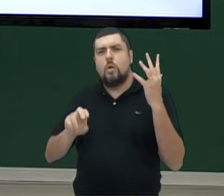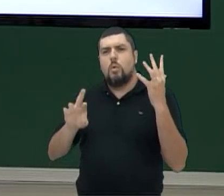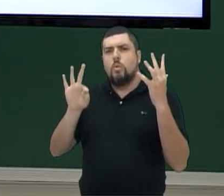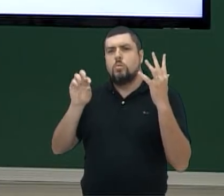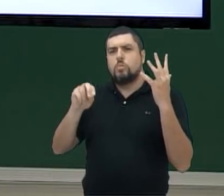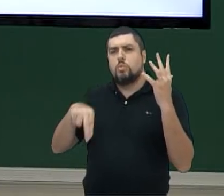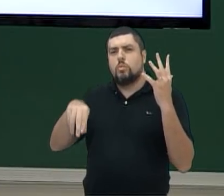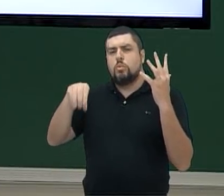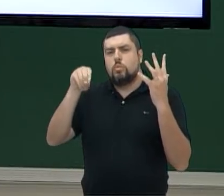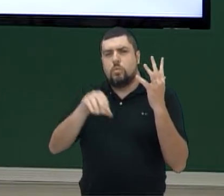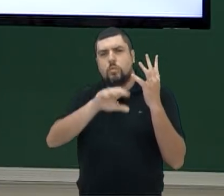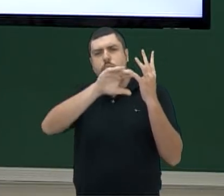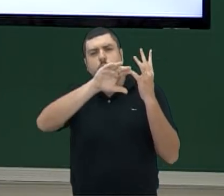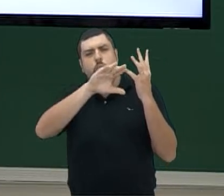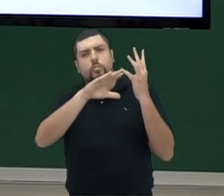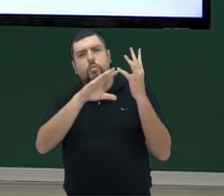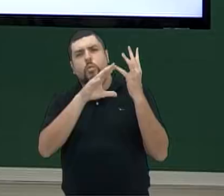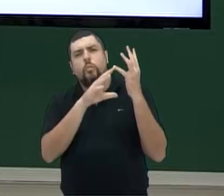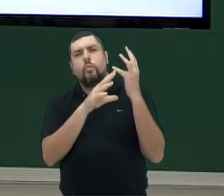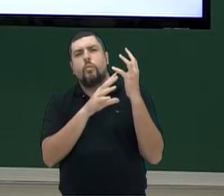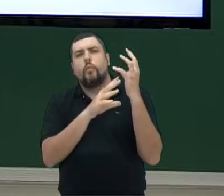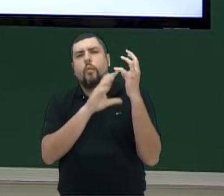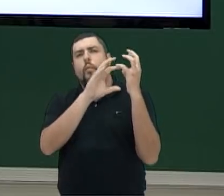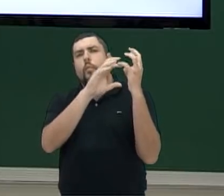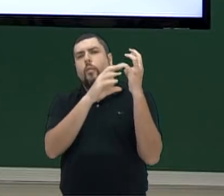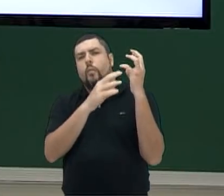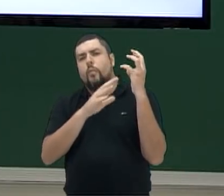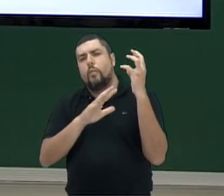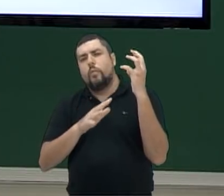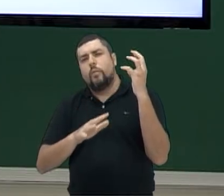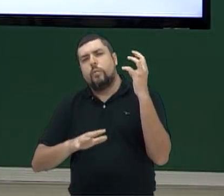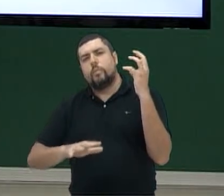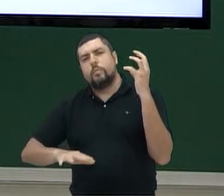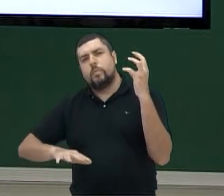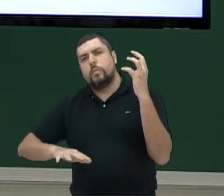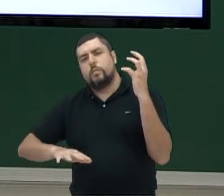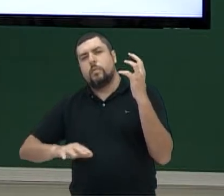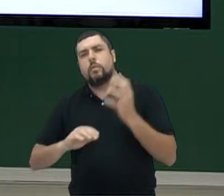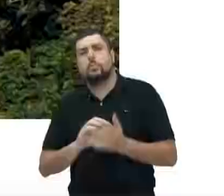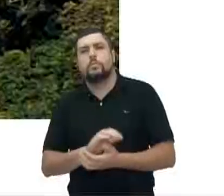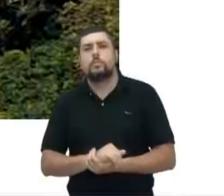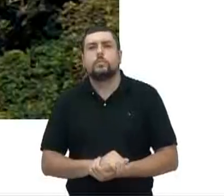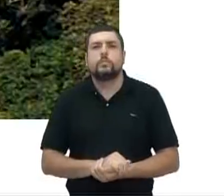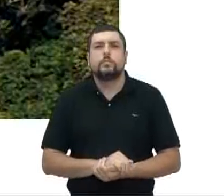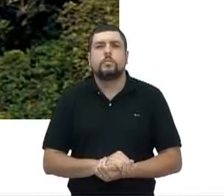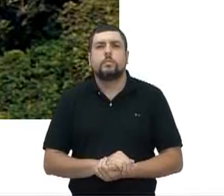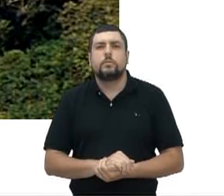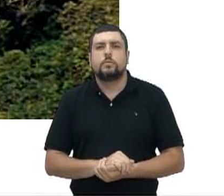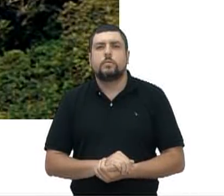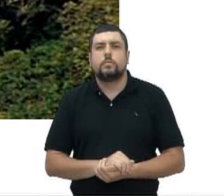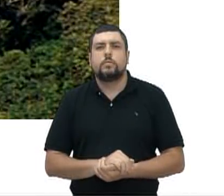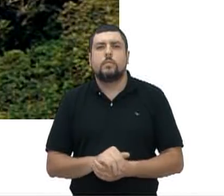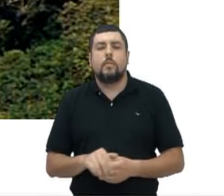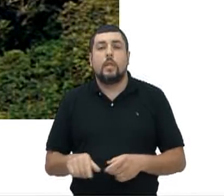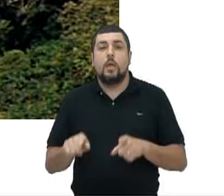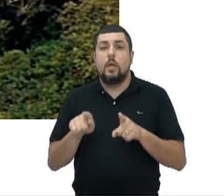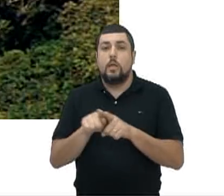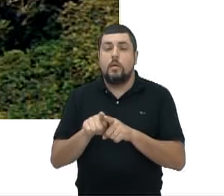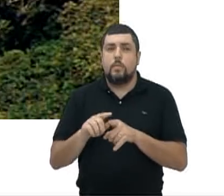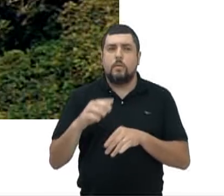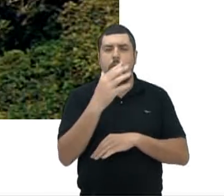uma característica da vegetação das florestas temperadas. E aqui nós vamos ter também as